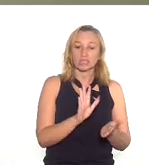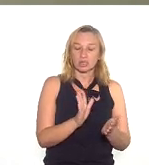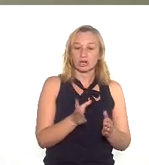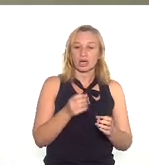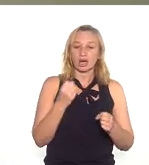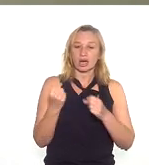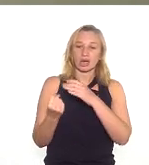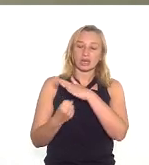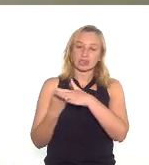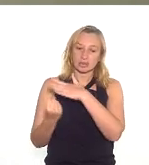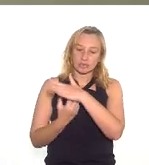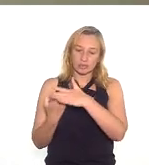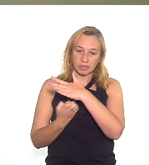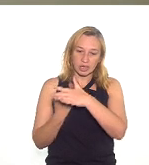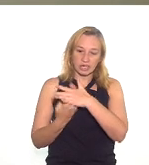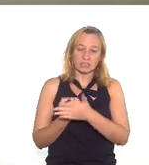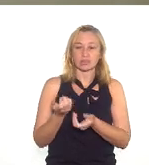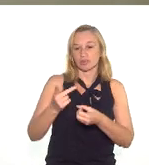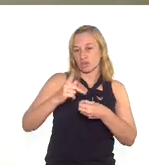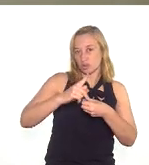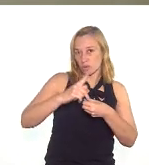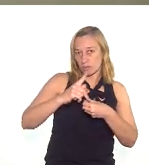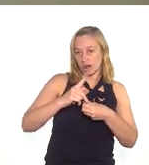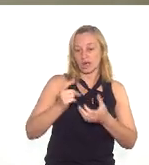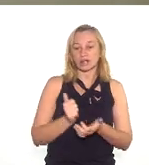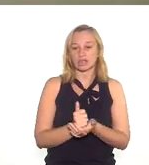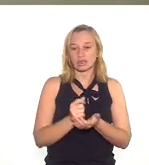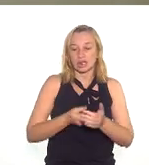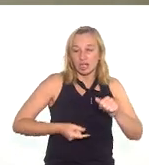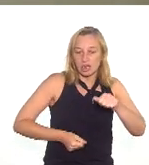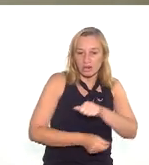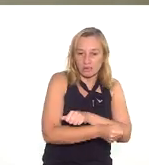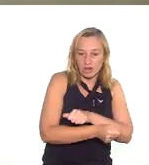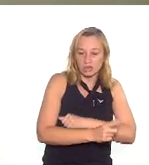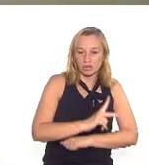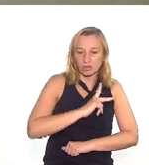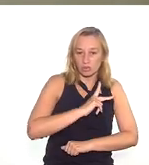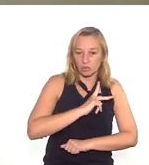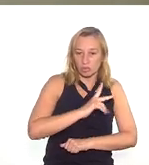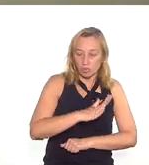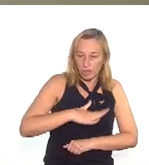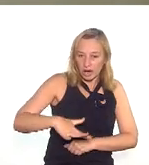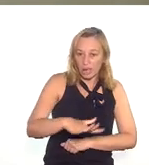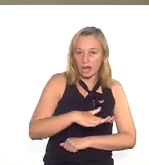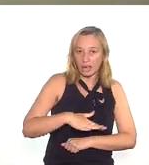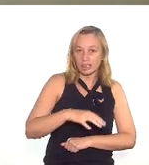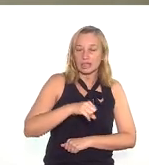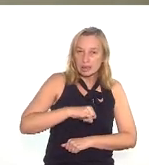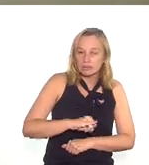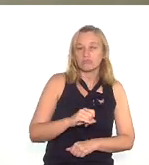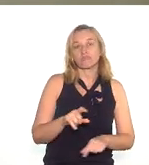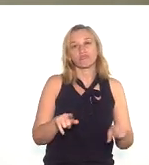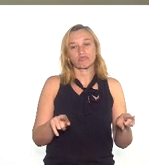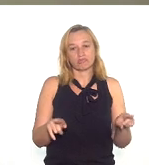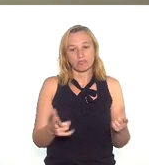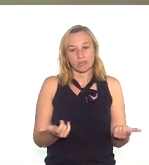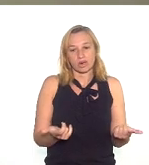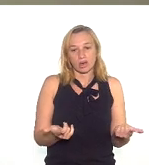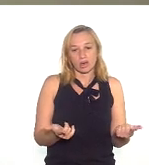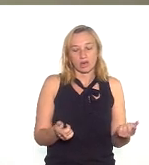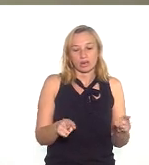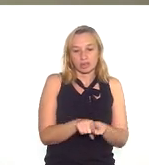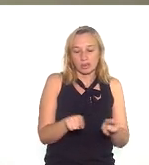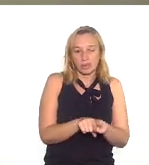concessionárias, como exemplo a Petrobras, investe no seu próprio centro, se isso também